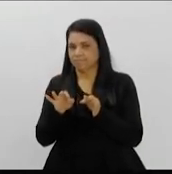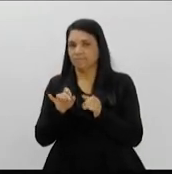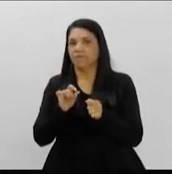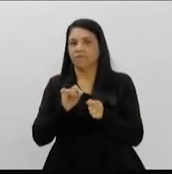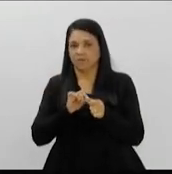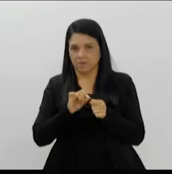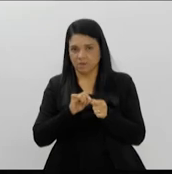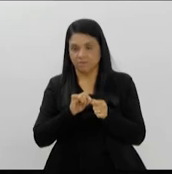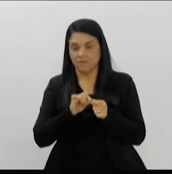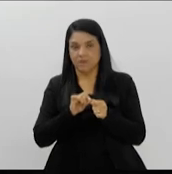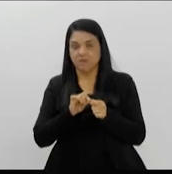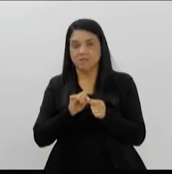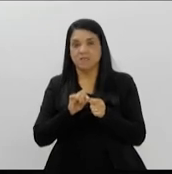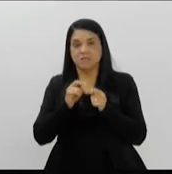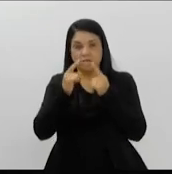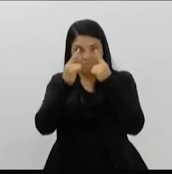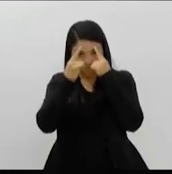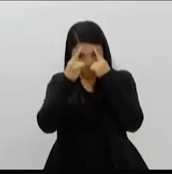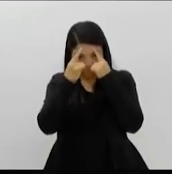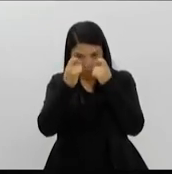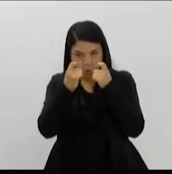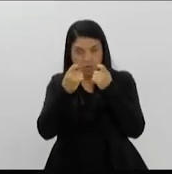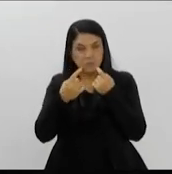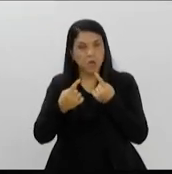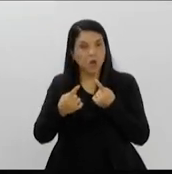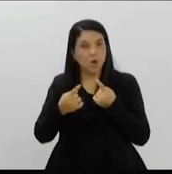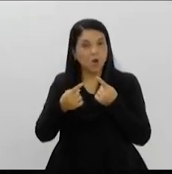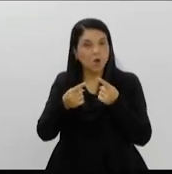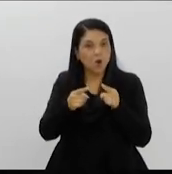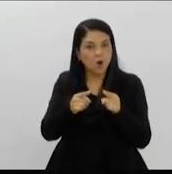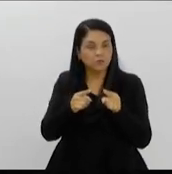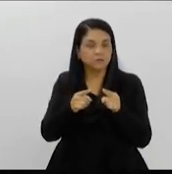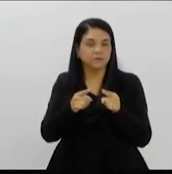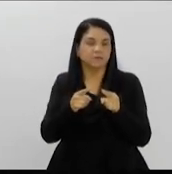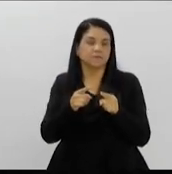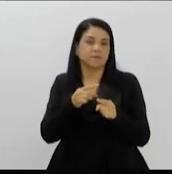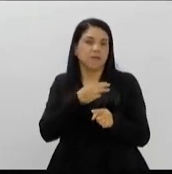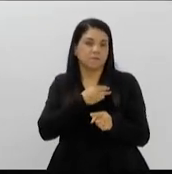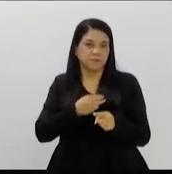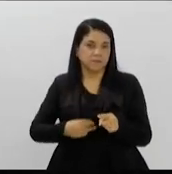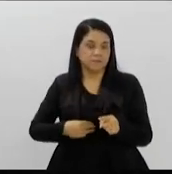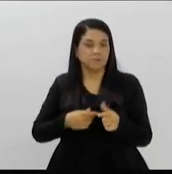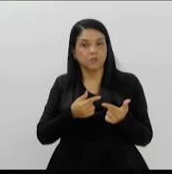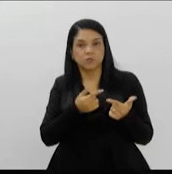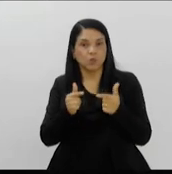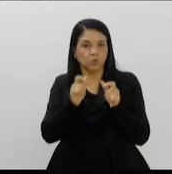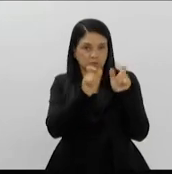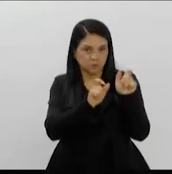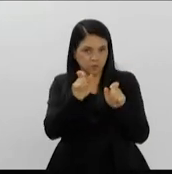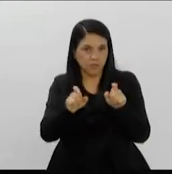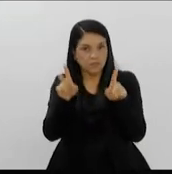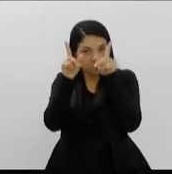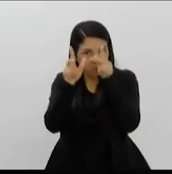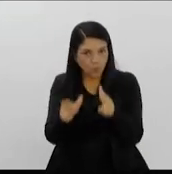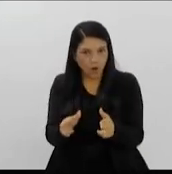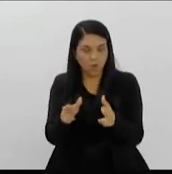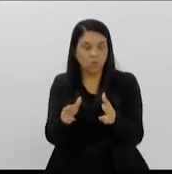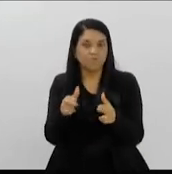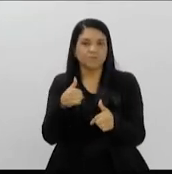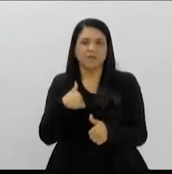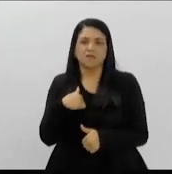de violência, não só contra a ministra Aniele, mas também contra outras mulheres. O que a gente não